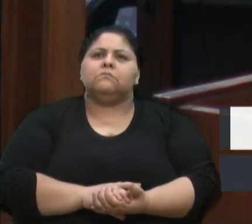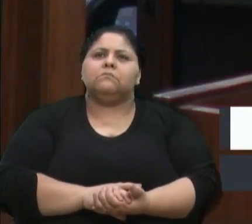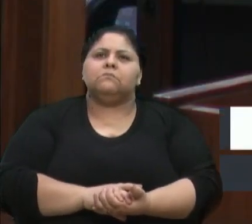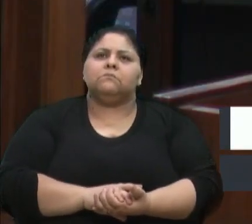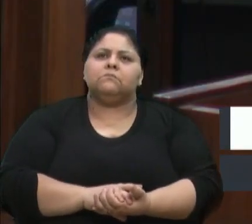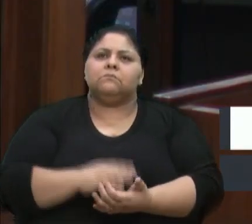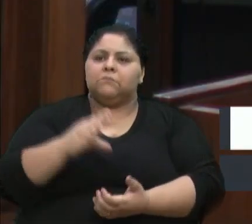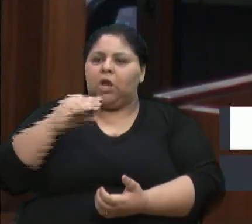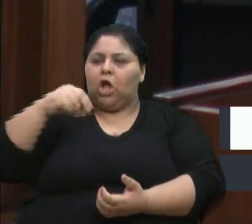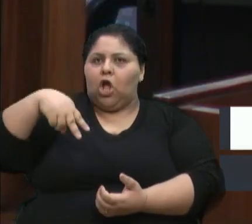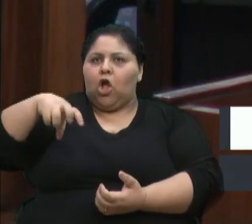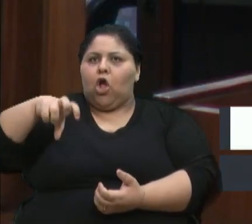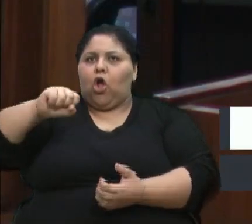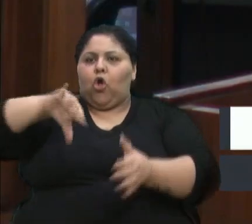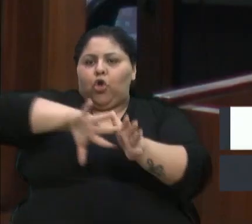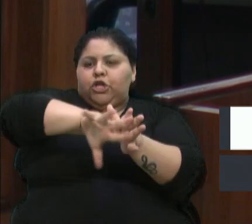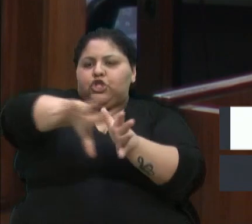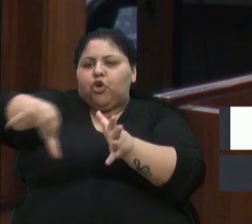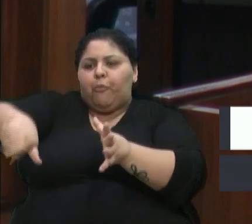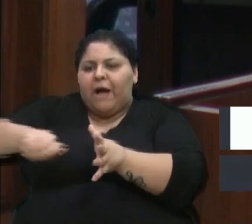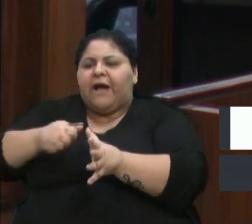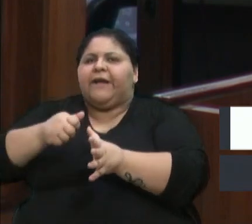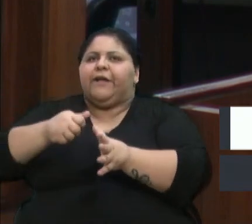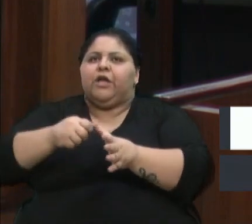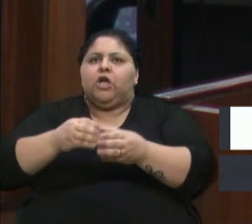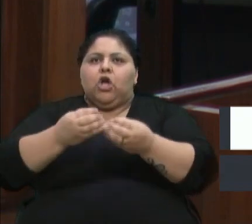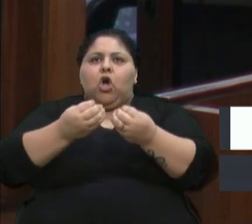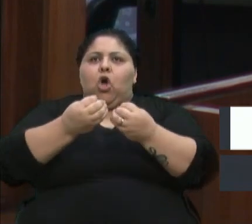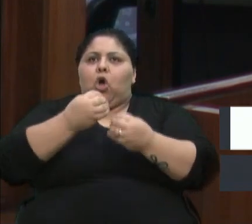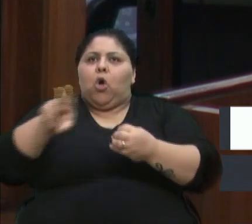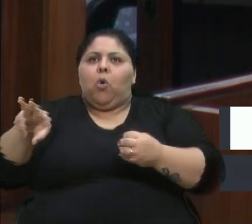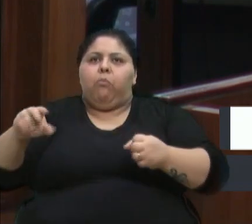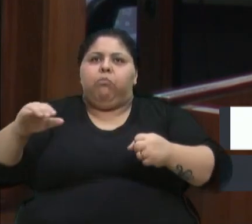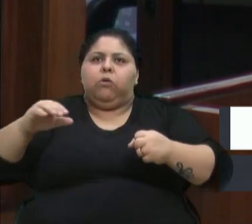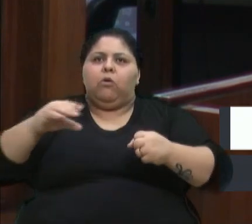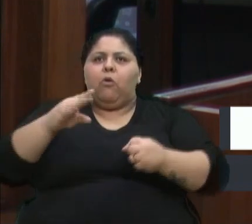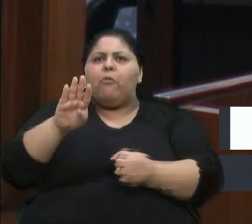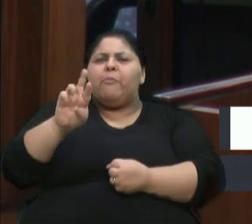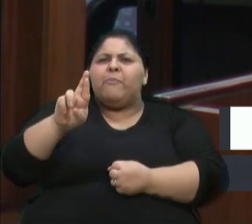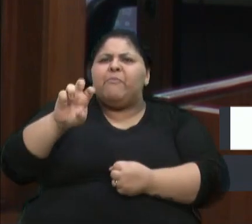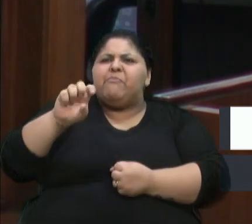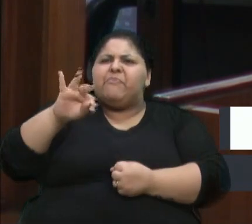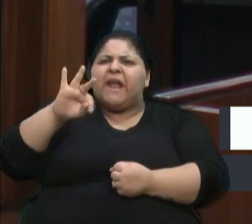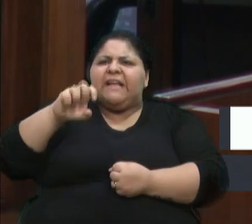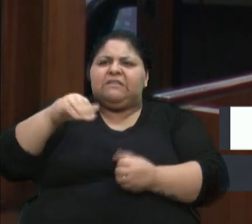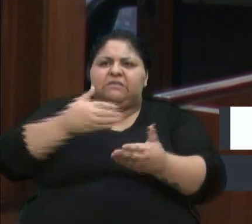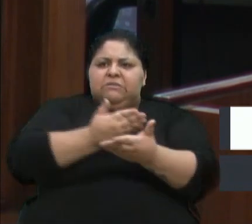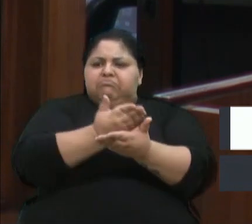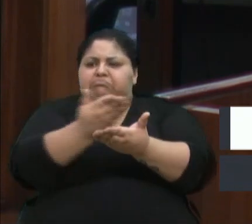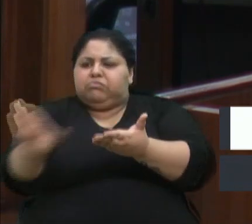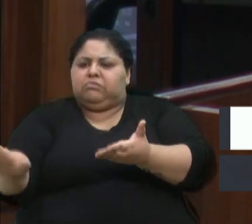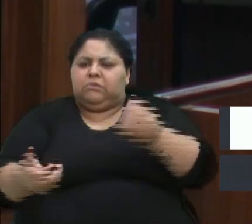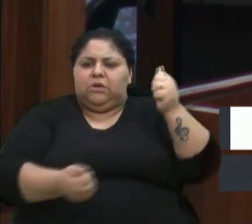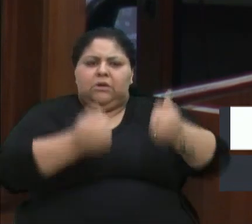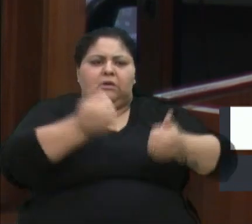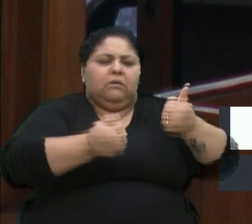Cones roubados ou bretes derrubados por veículos de forma proposital, né? Durante a prova mesmo, alguns